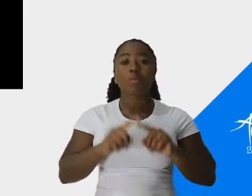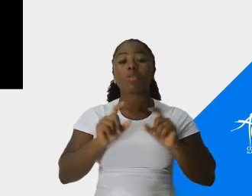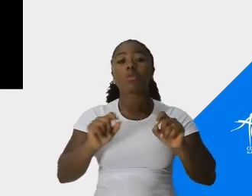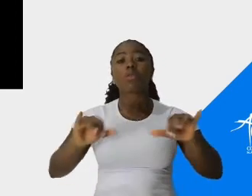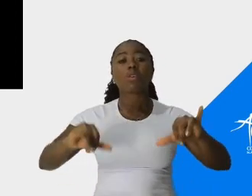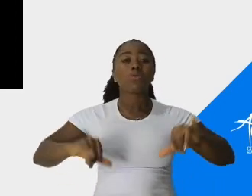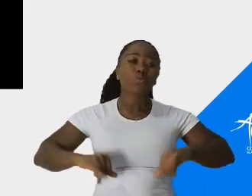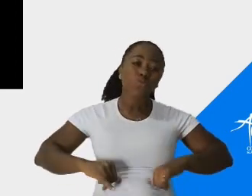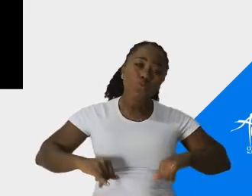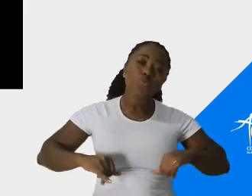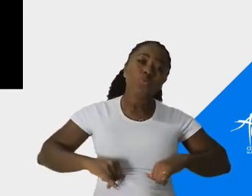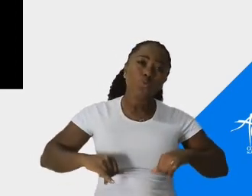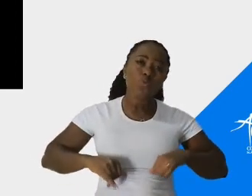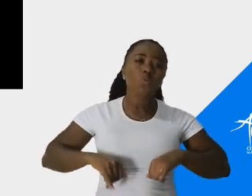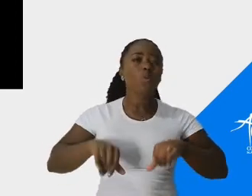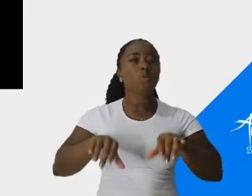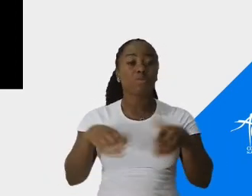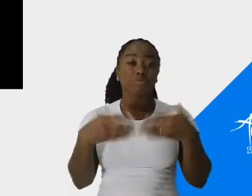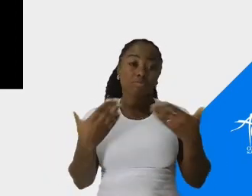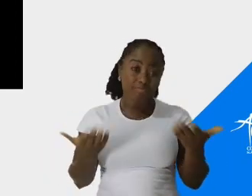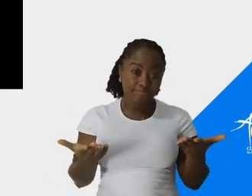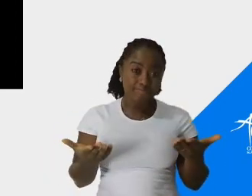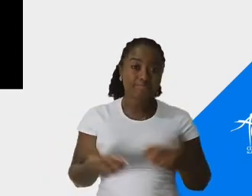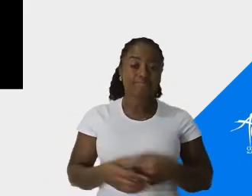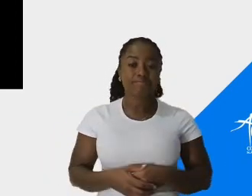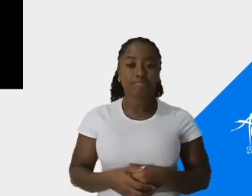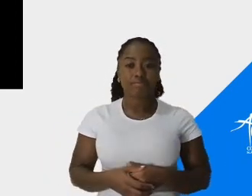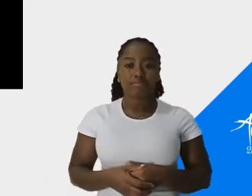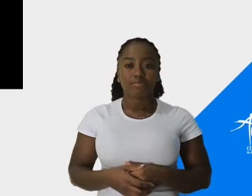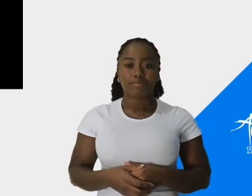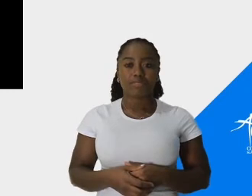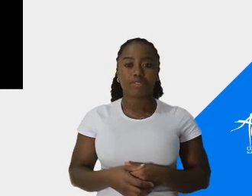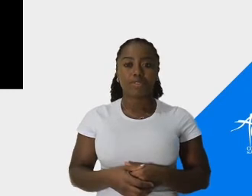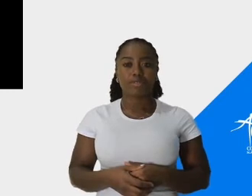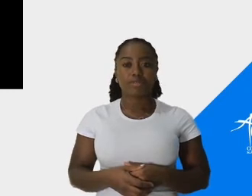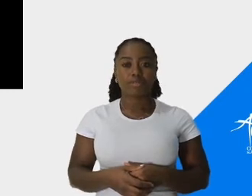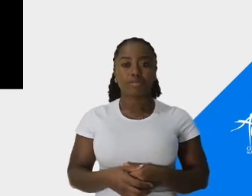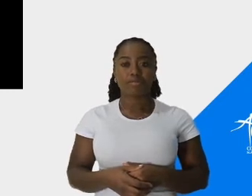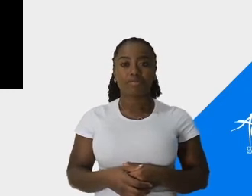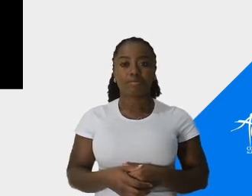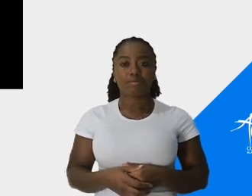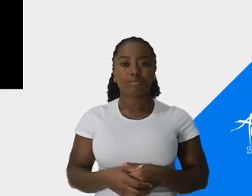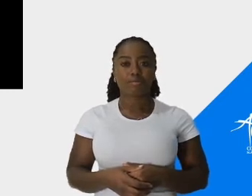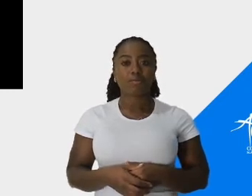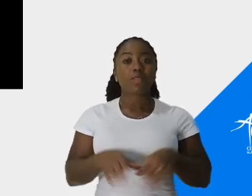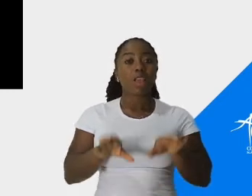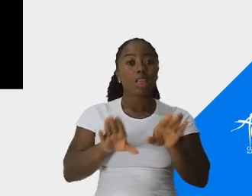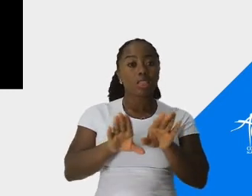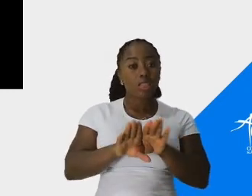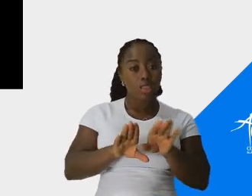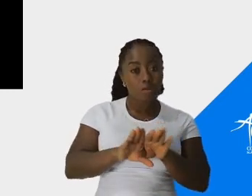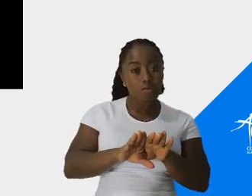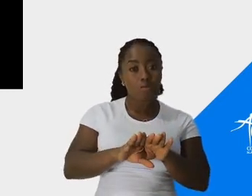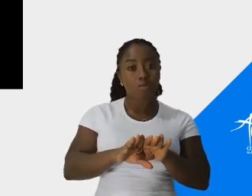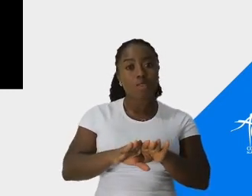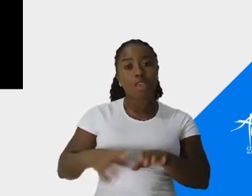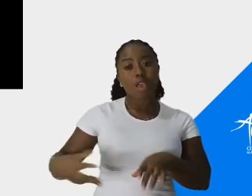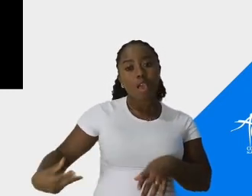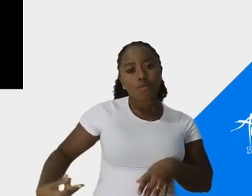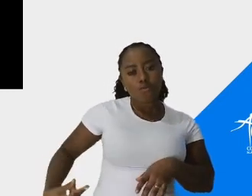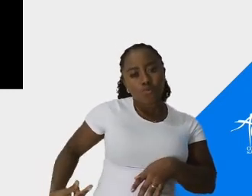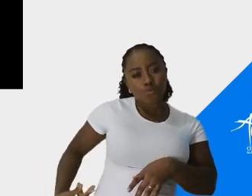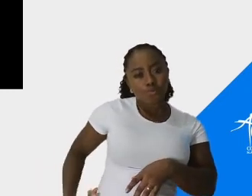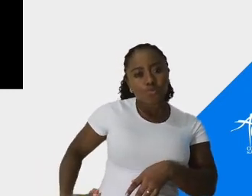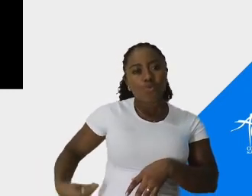da injeção, né, do fármaco tem que ser feita